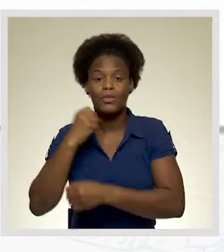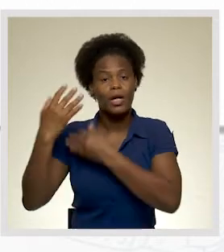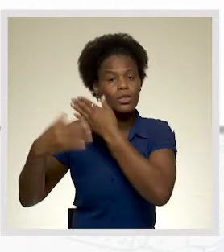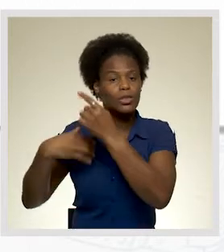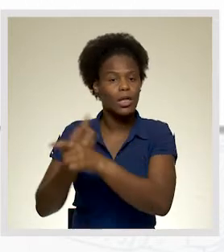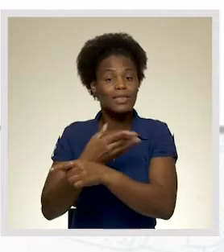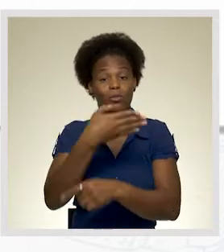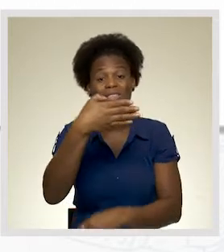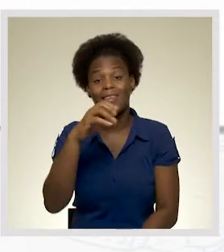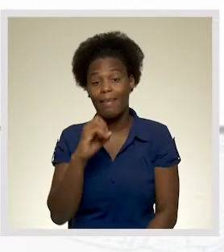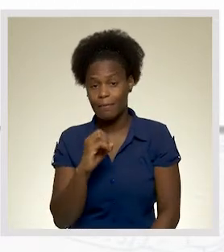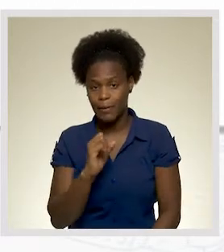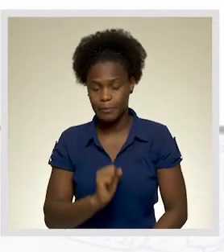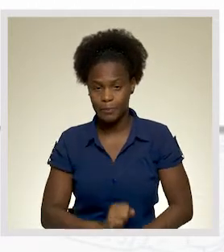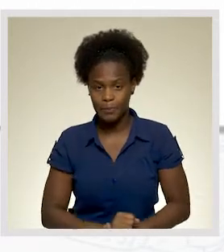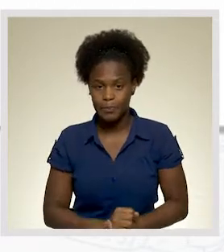70.